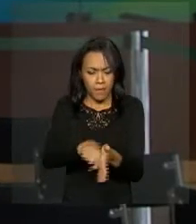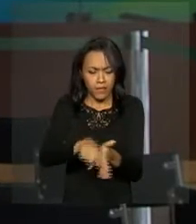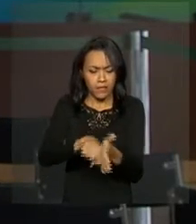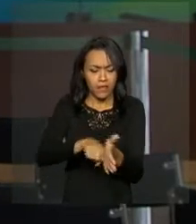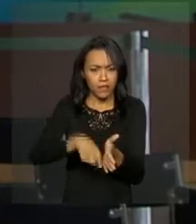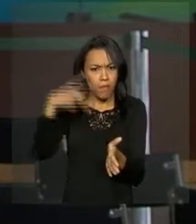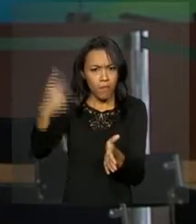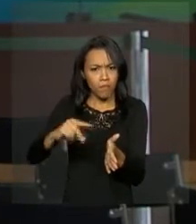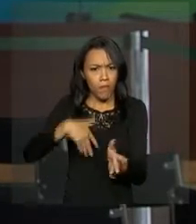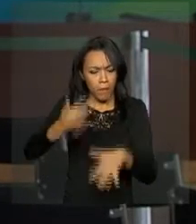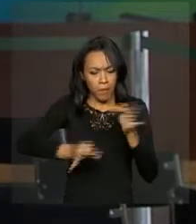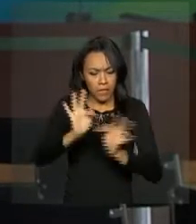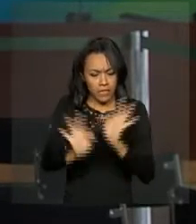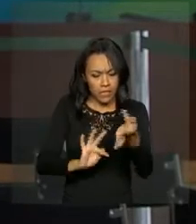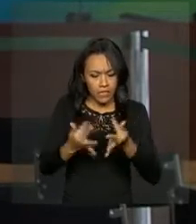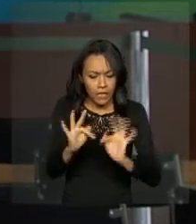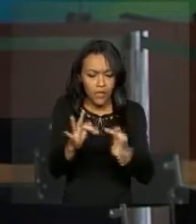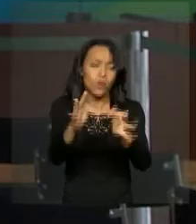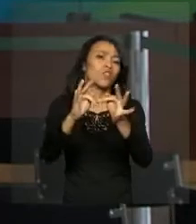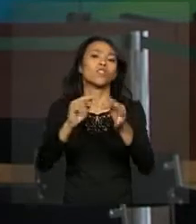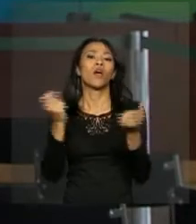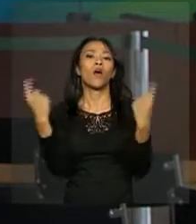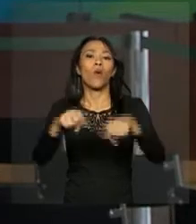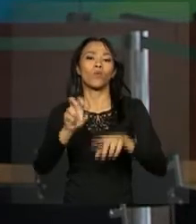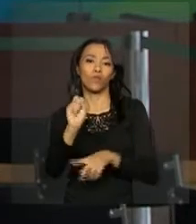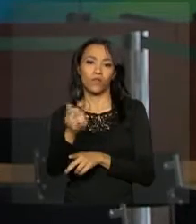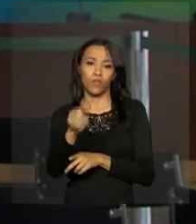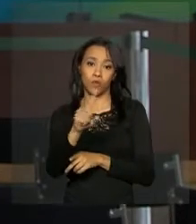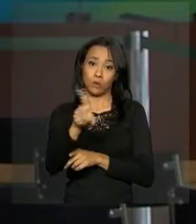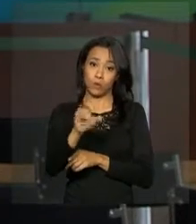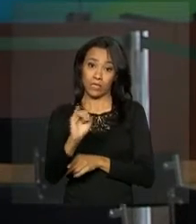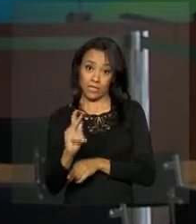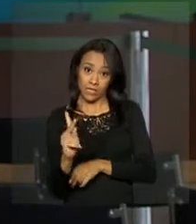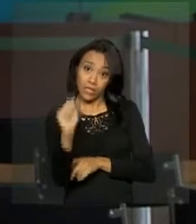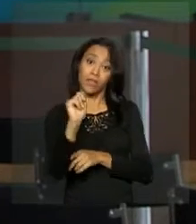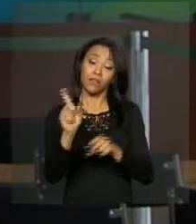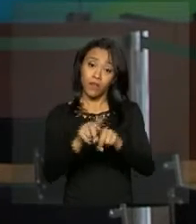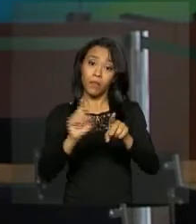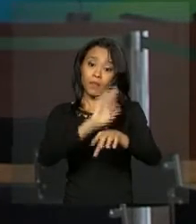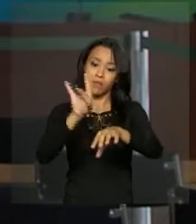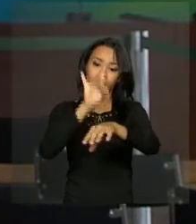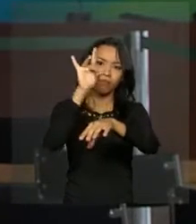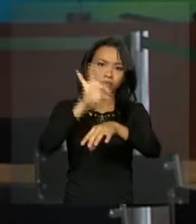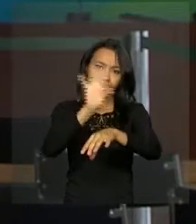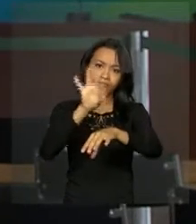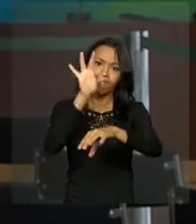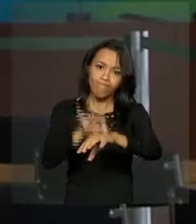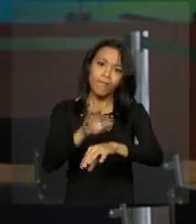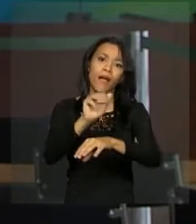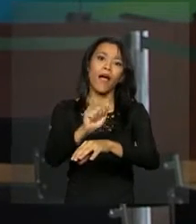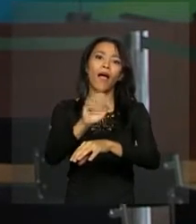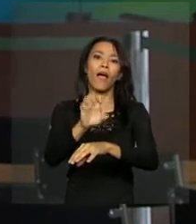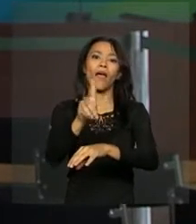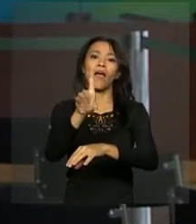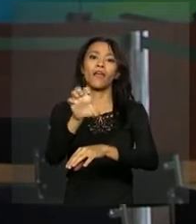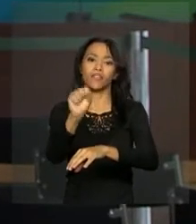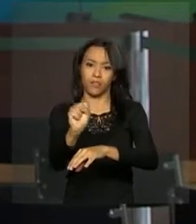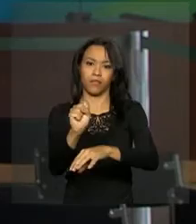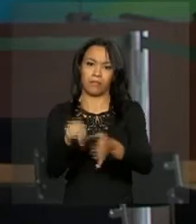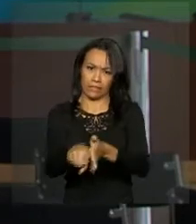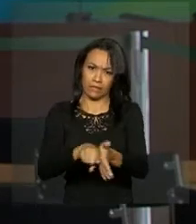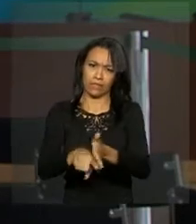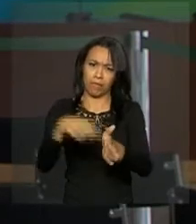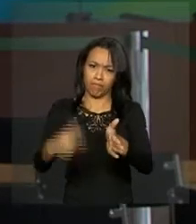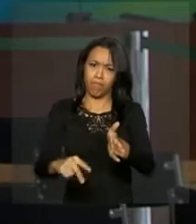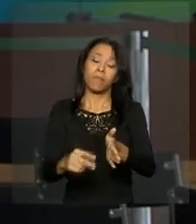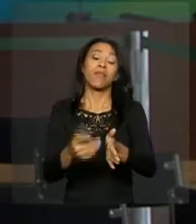tecnologias contra o aedes aegypti e as doenças transmitidas pelo mosquito estão na pauta dessa reunião vale lembrar jaime